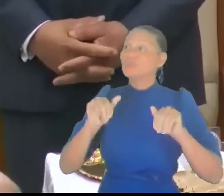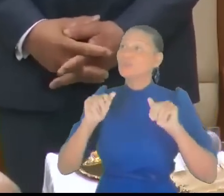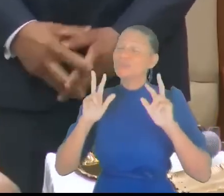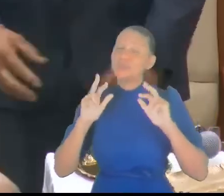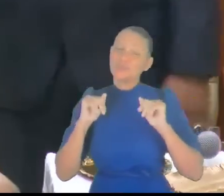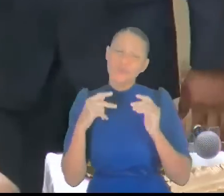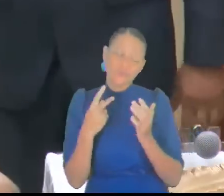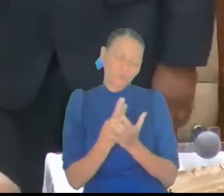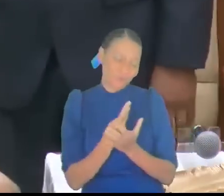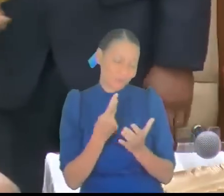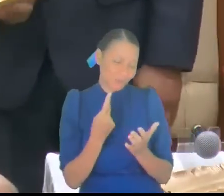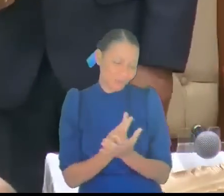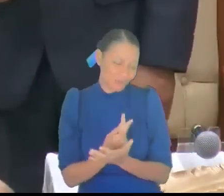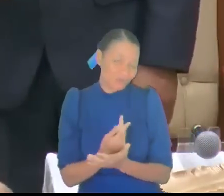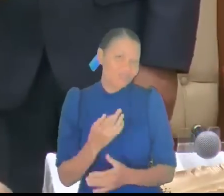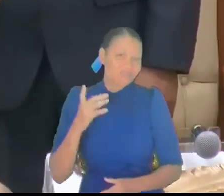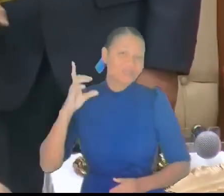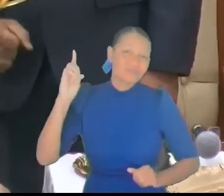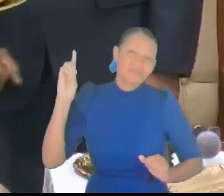Ele está em nosso meio,